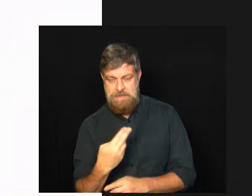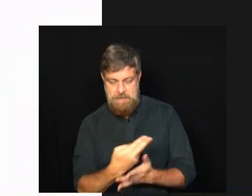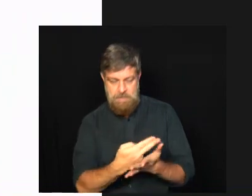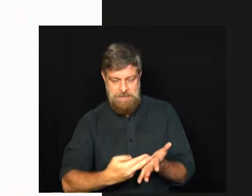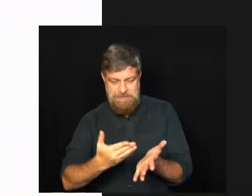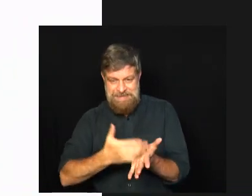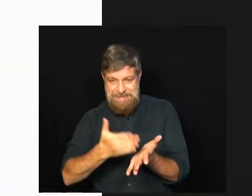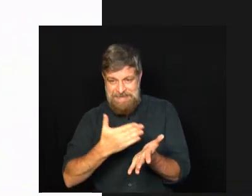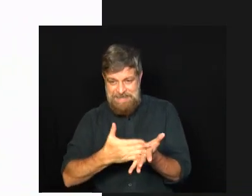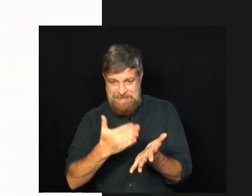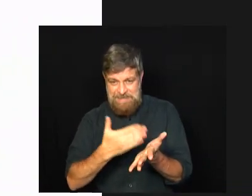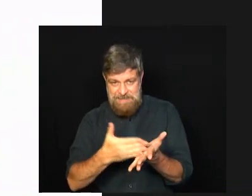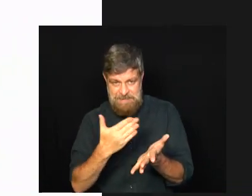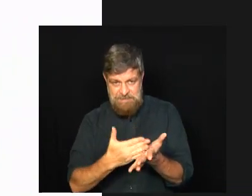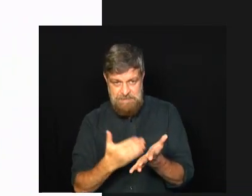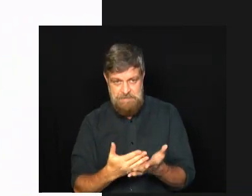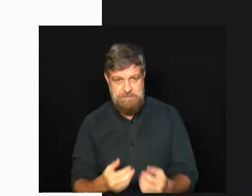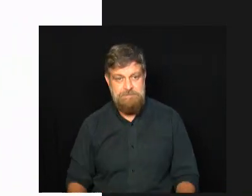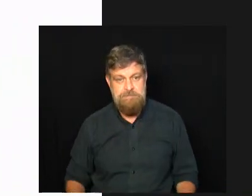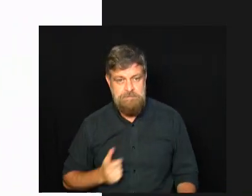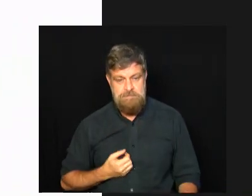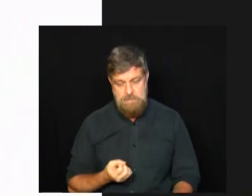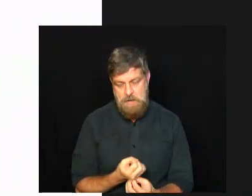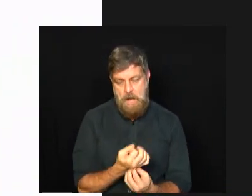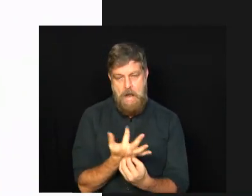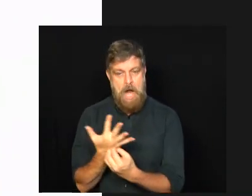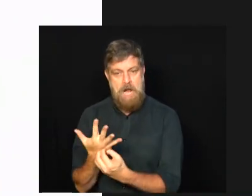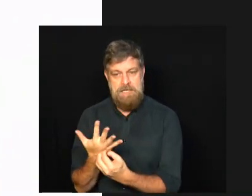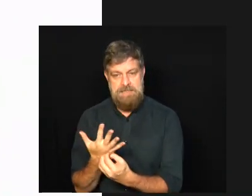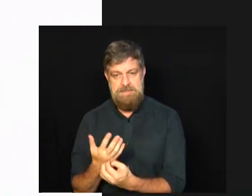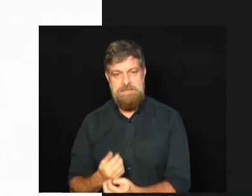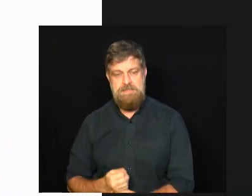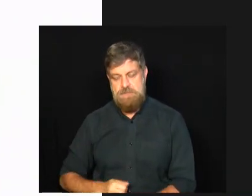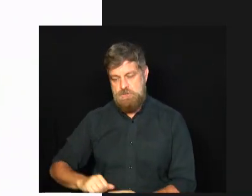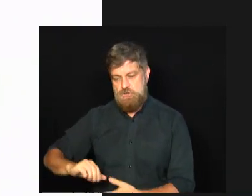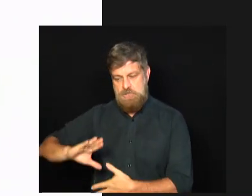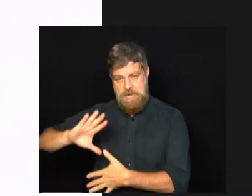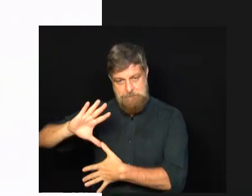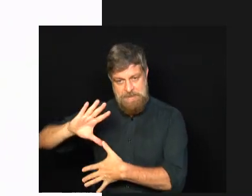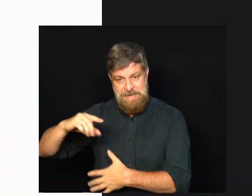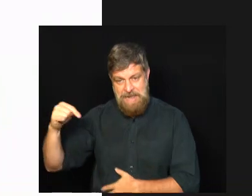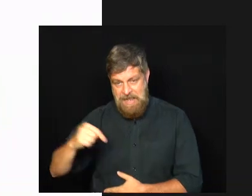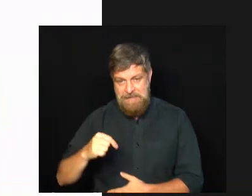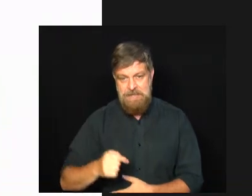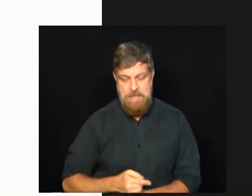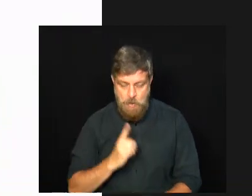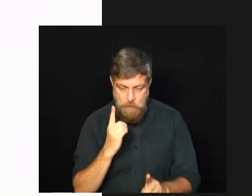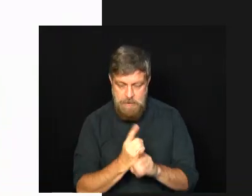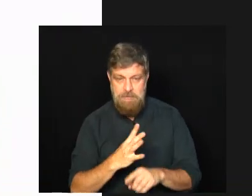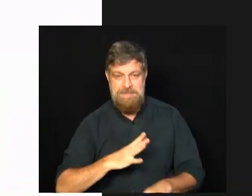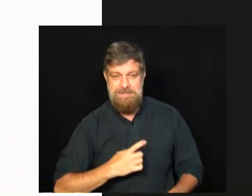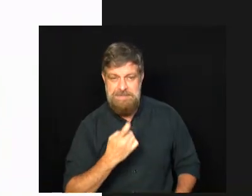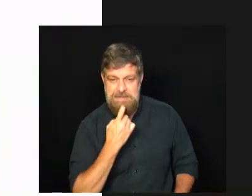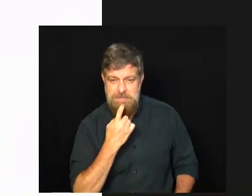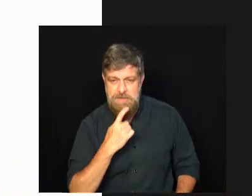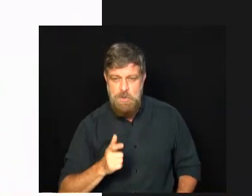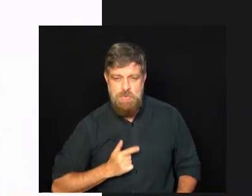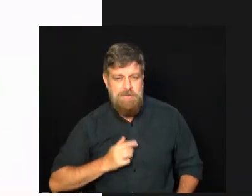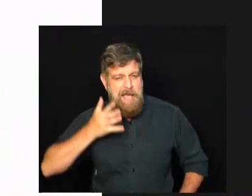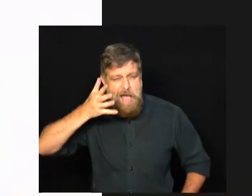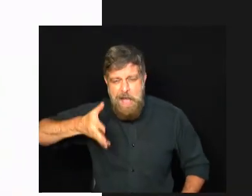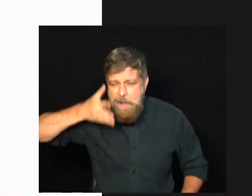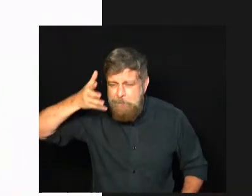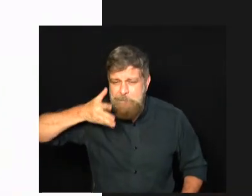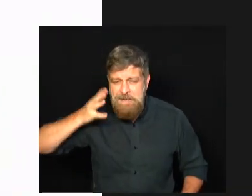revista Artesanias de América ao encontro realizado em Campinas, com todas as palestras